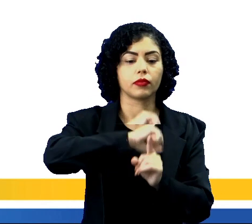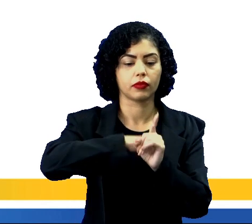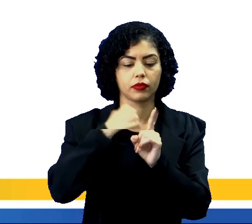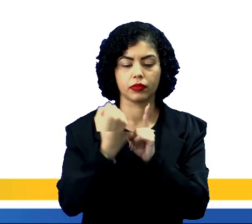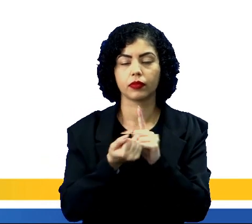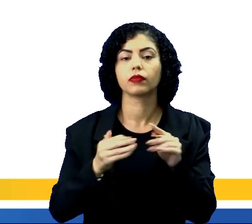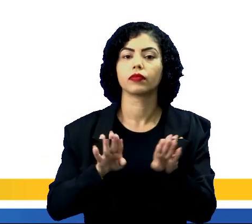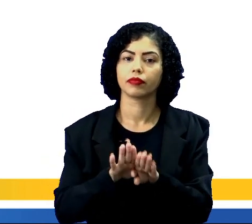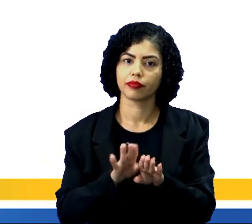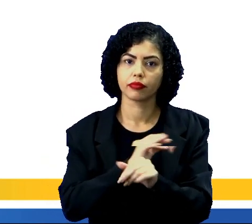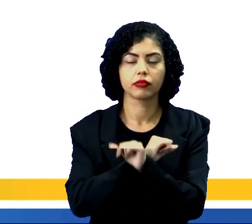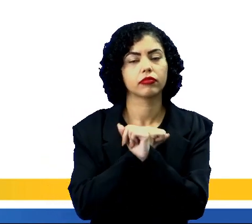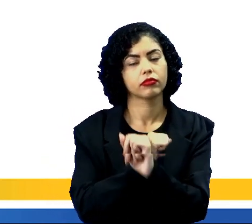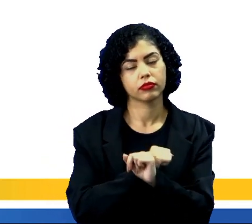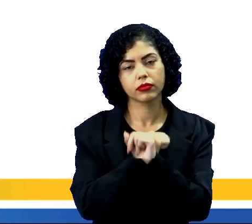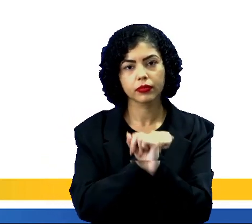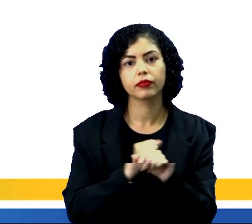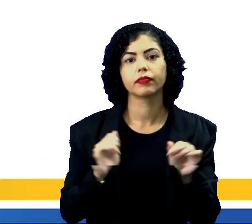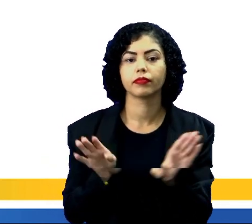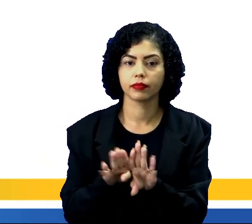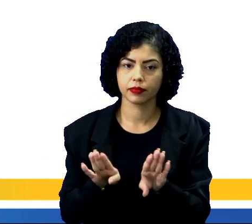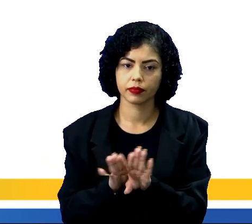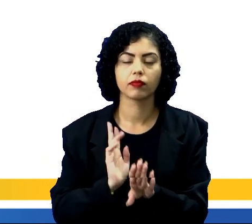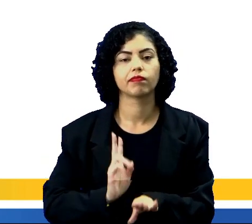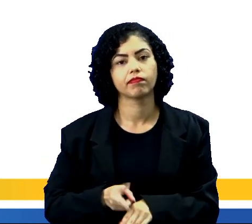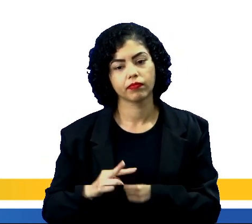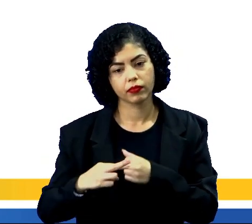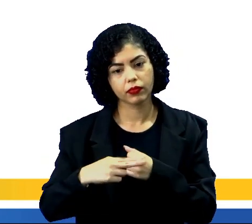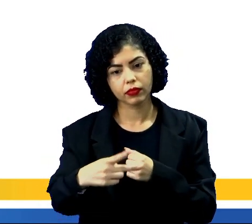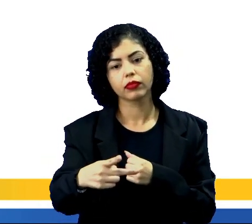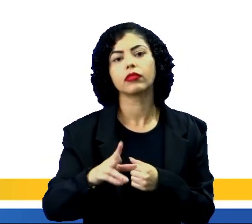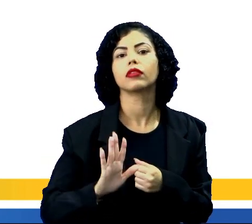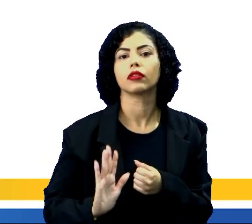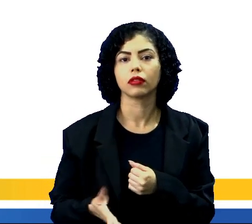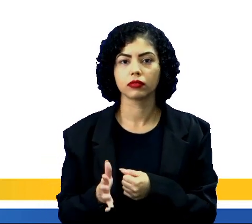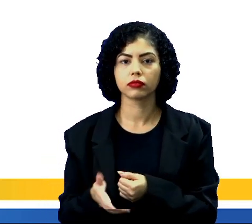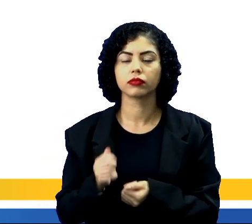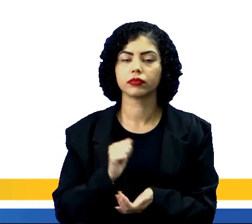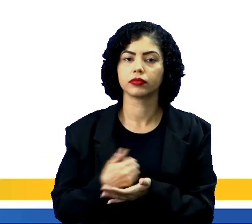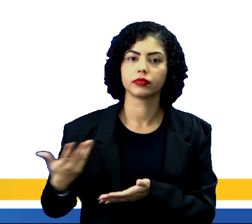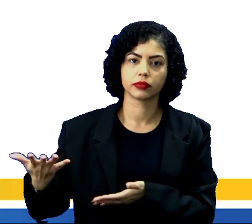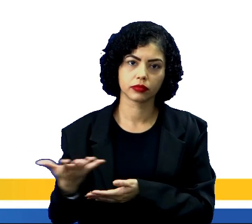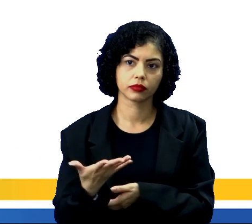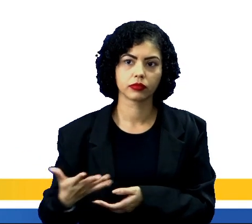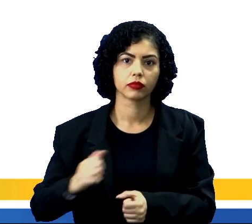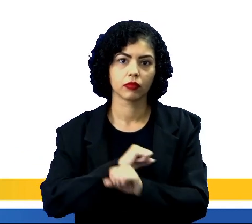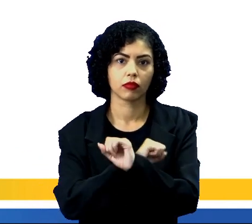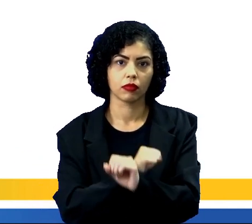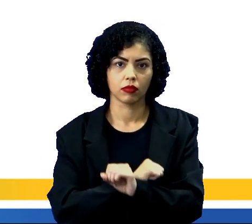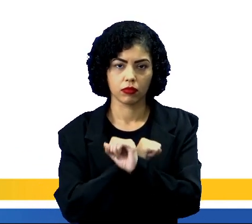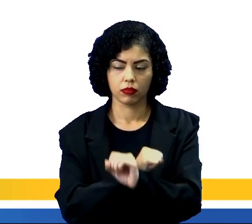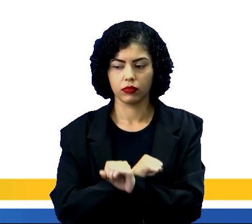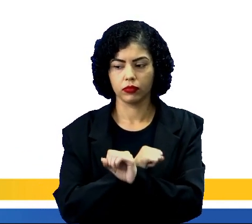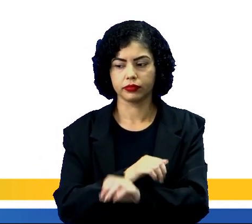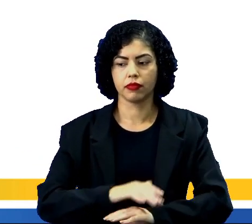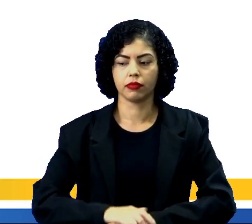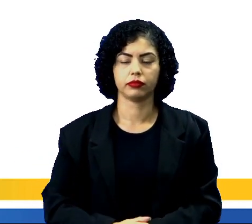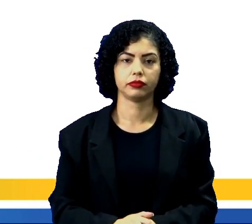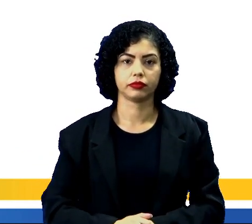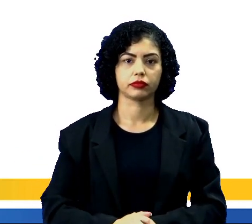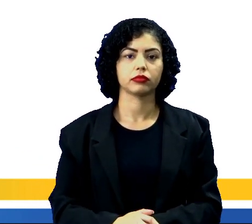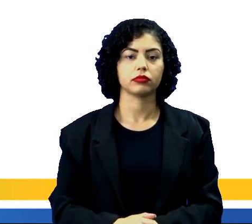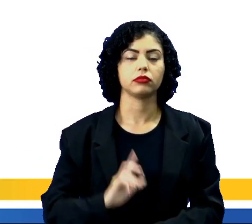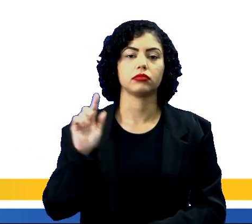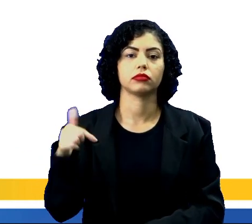os descendentes dos escravos também, consequentemente, estariam aí na base dessa pirâmide social e